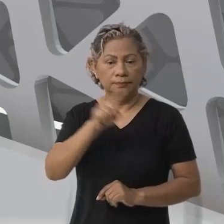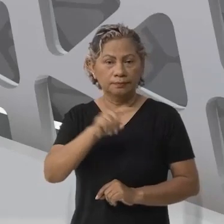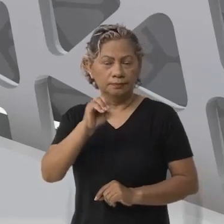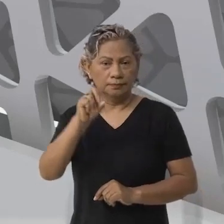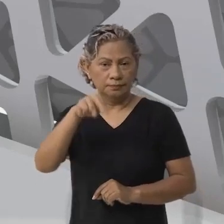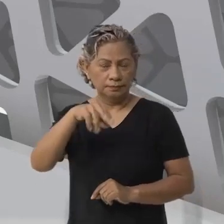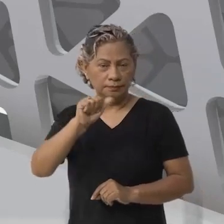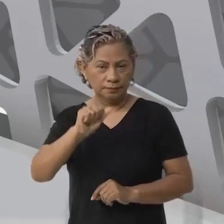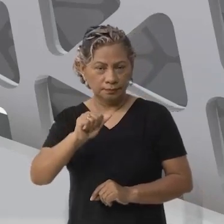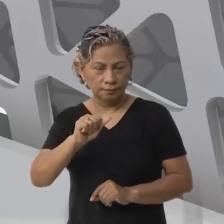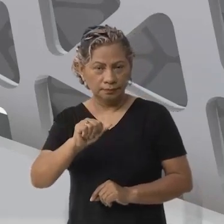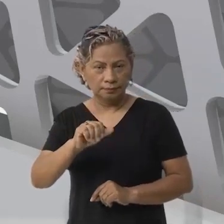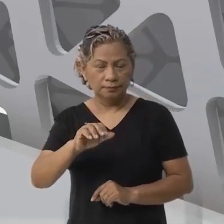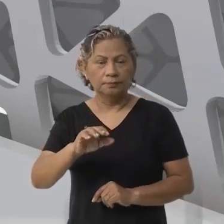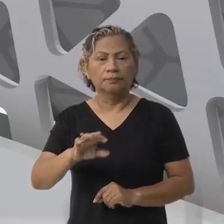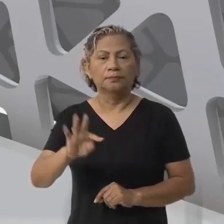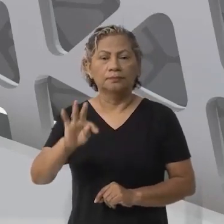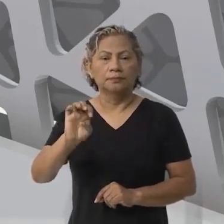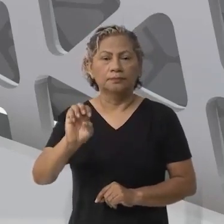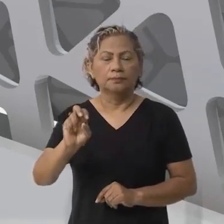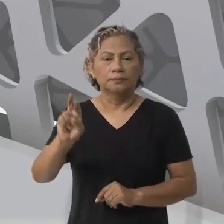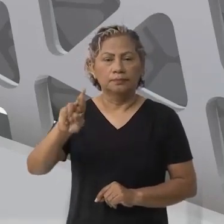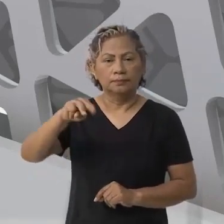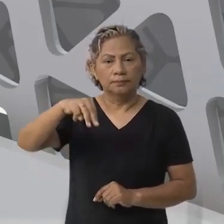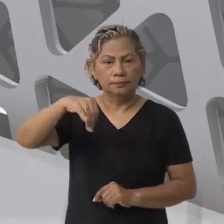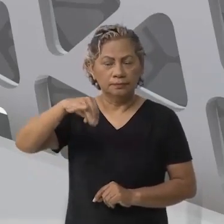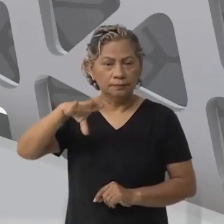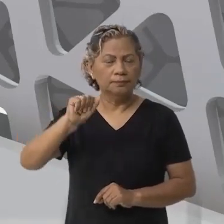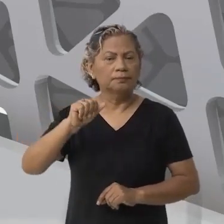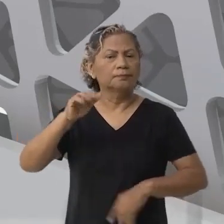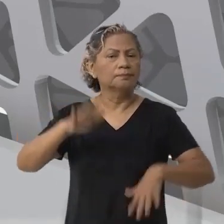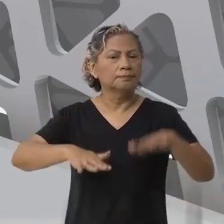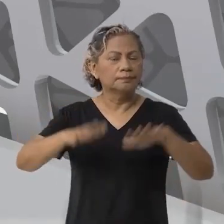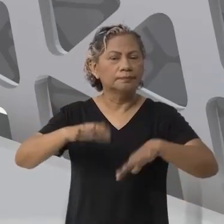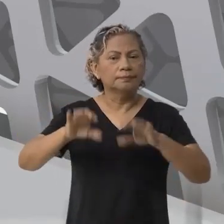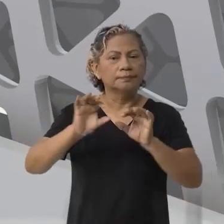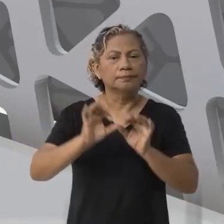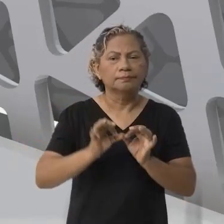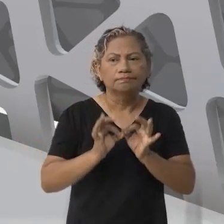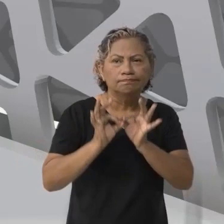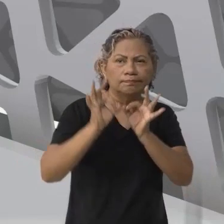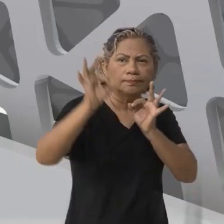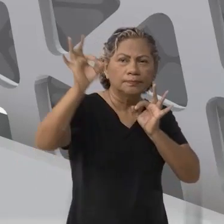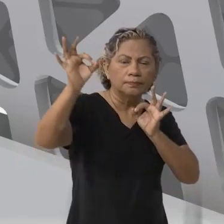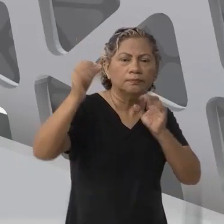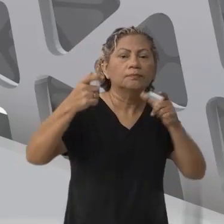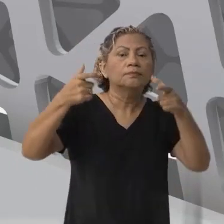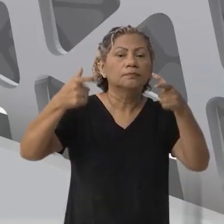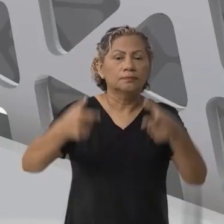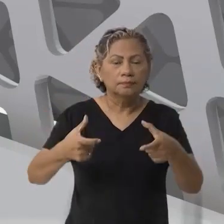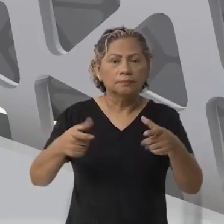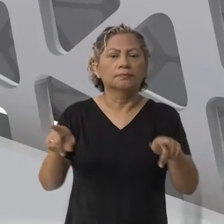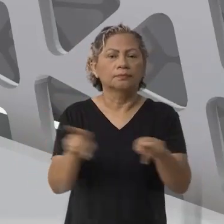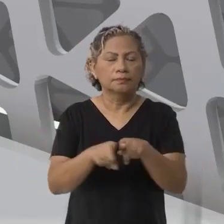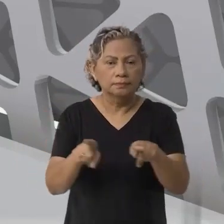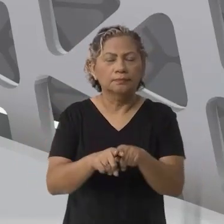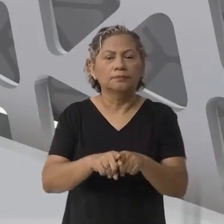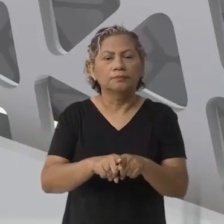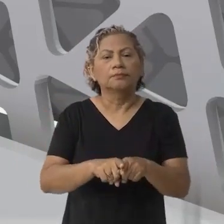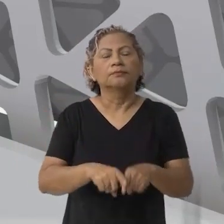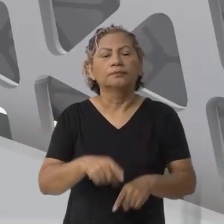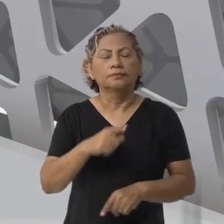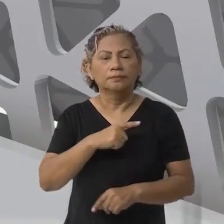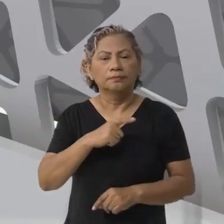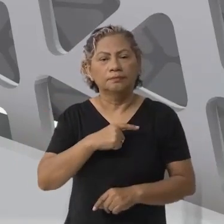térmicas. Como a gente sabe, dependendo da latitude, dependendo da longitude que a gente se localiza, também a gente vai ter